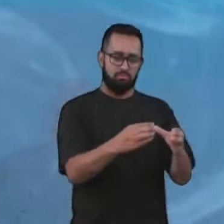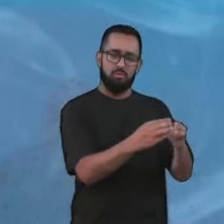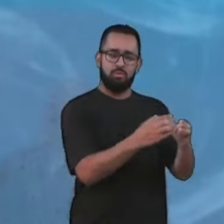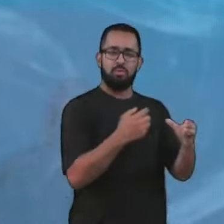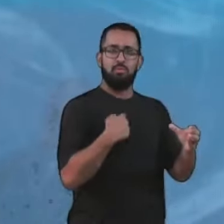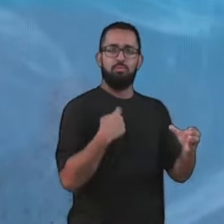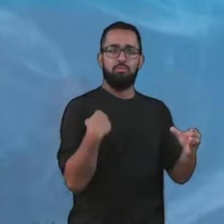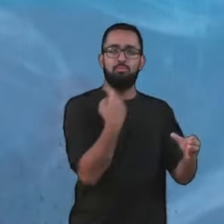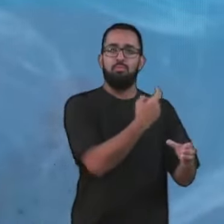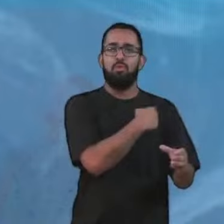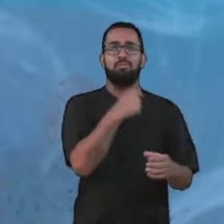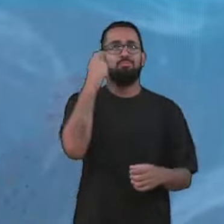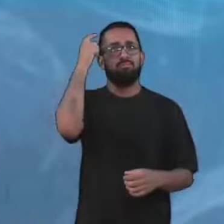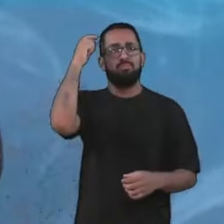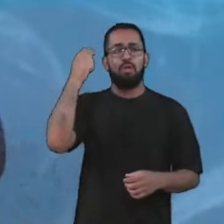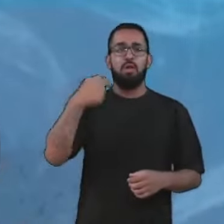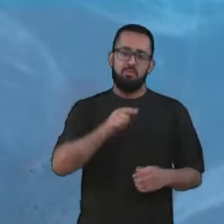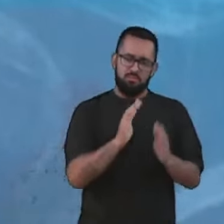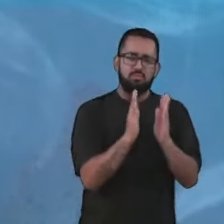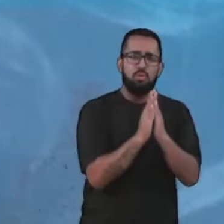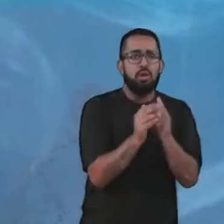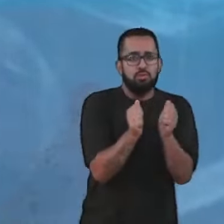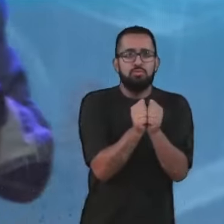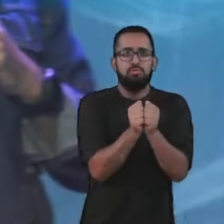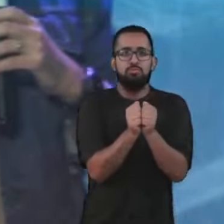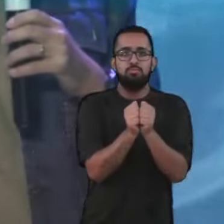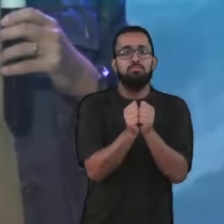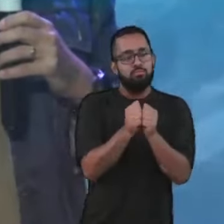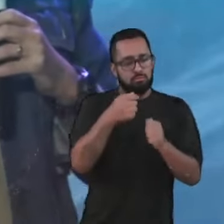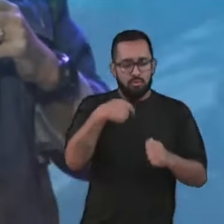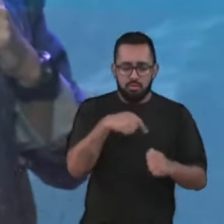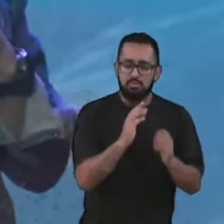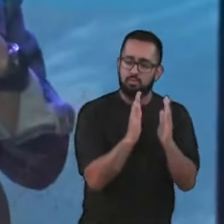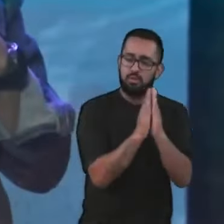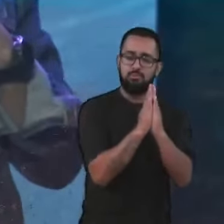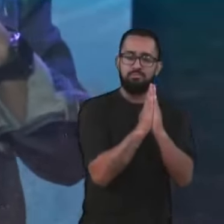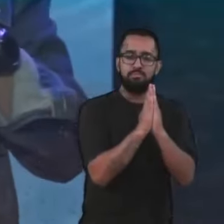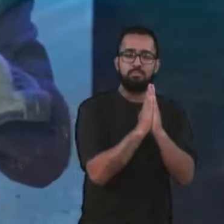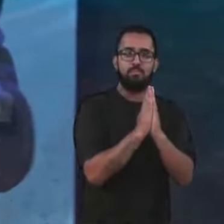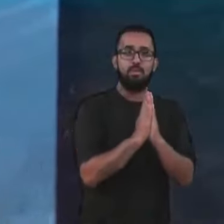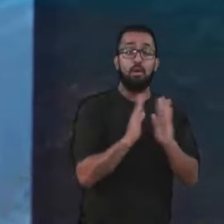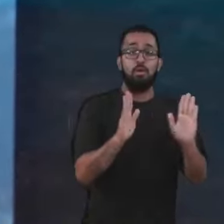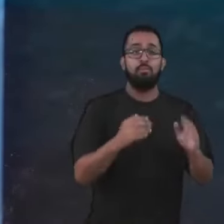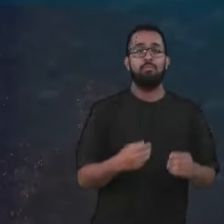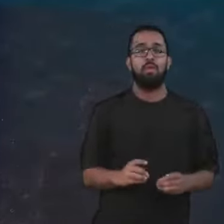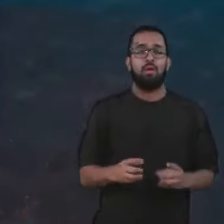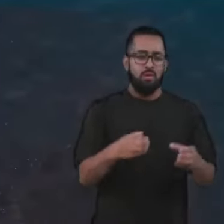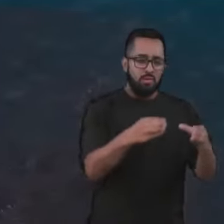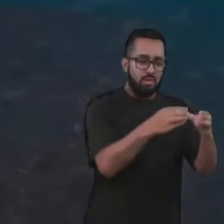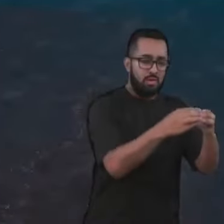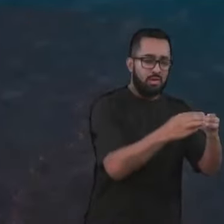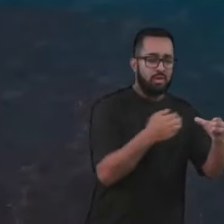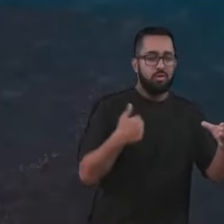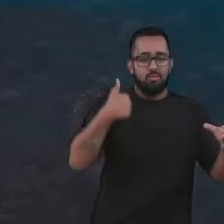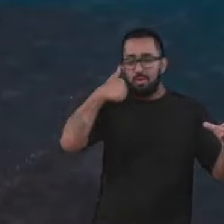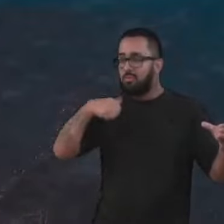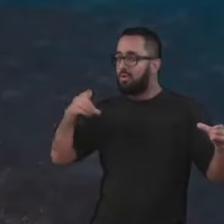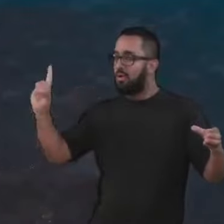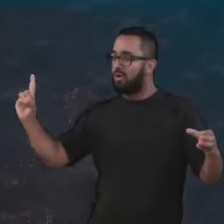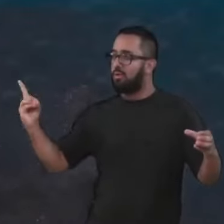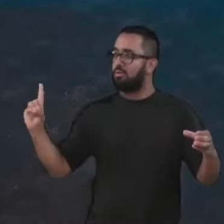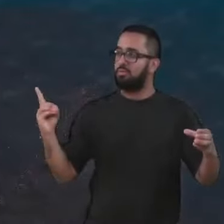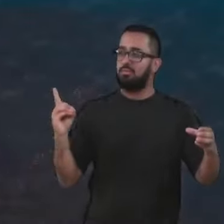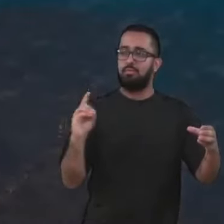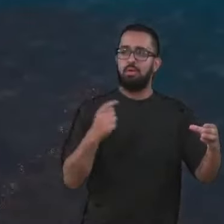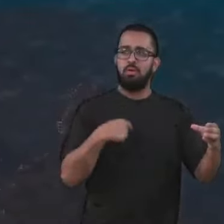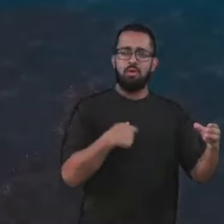os quatro, oramos, e a hora que a gente começou a andar, veio uma mulher e falou assim: desculpa, eu vi que vocês estavam orando ali? É, a gente estava